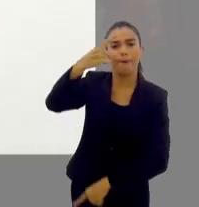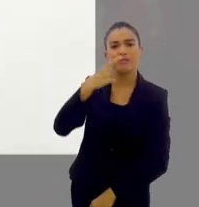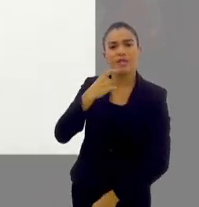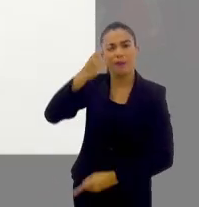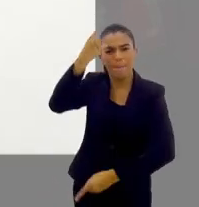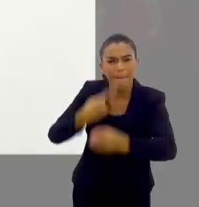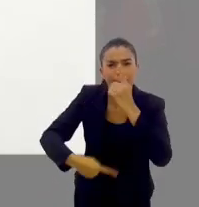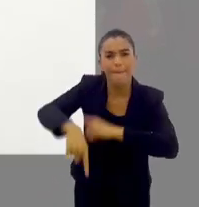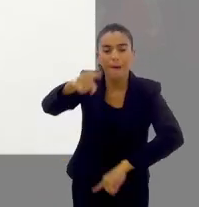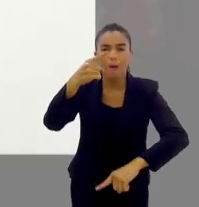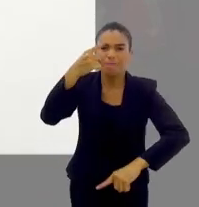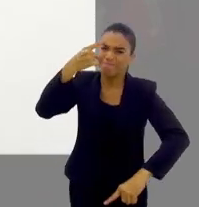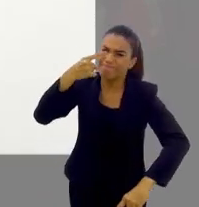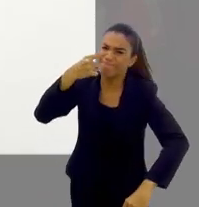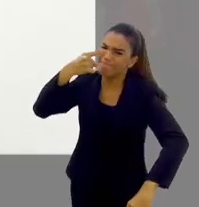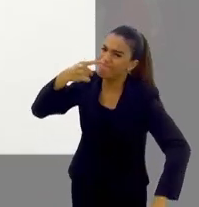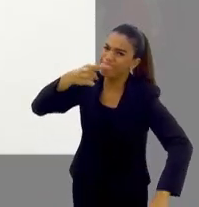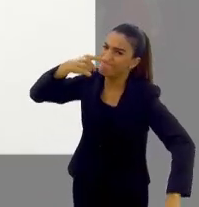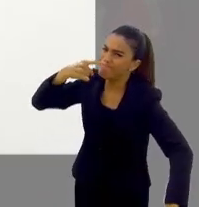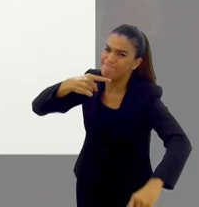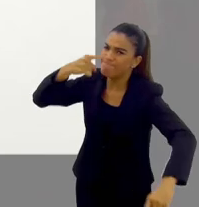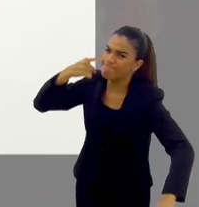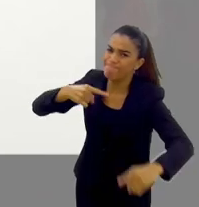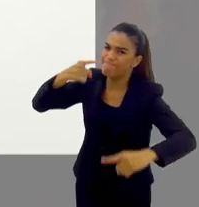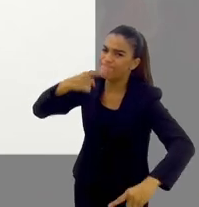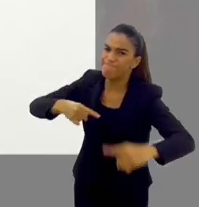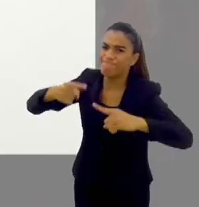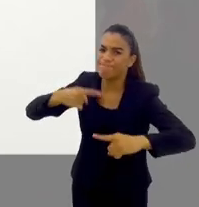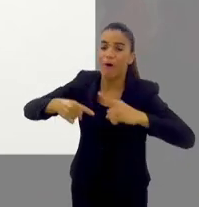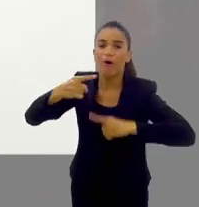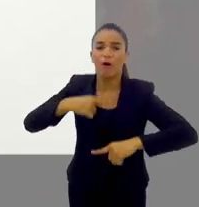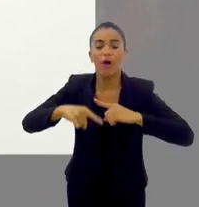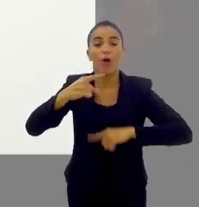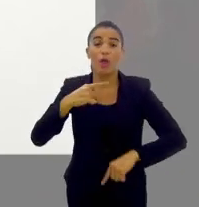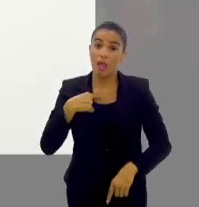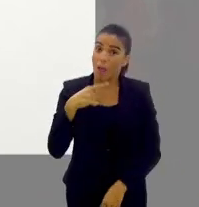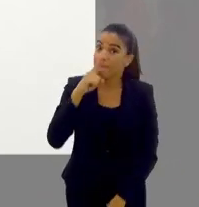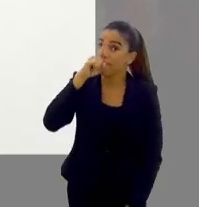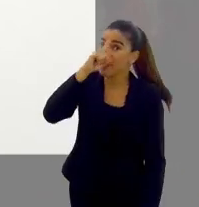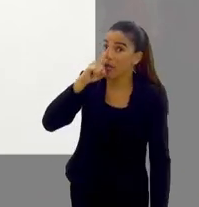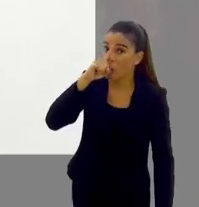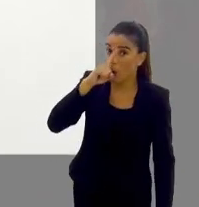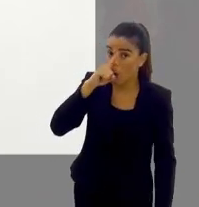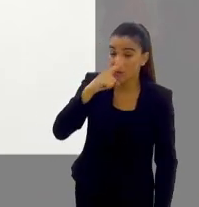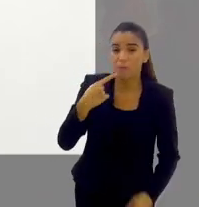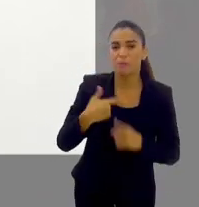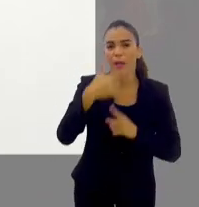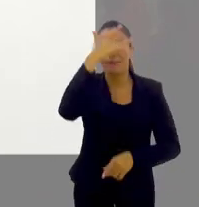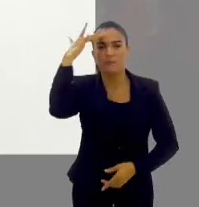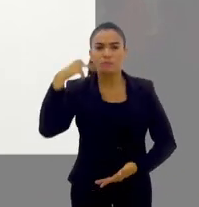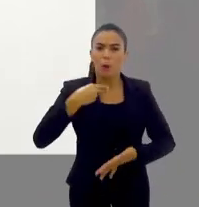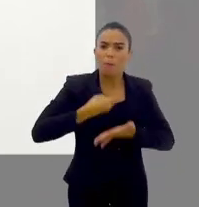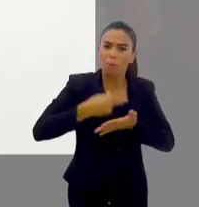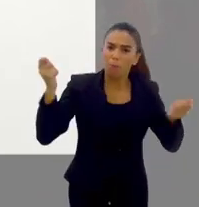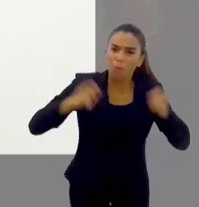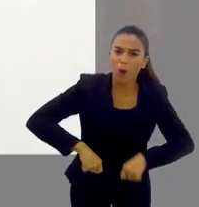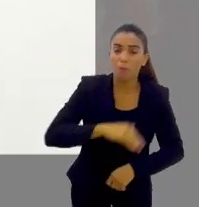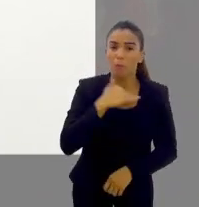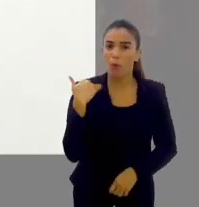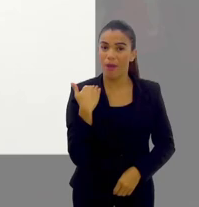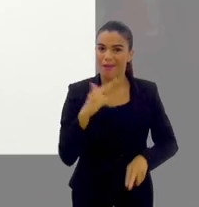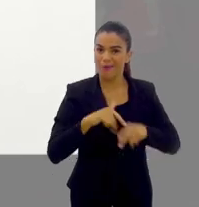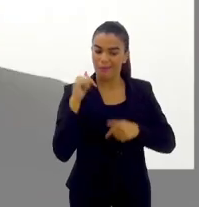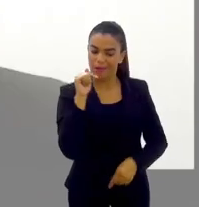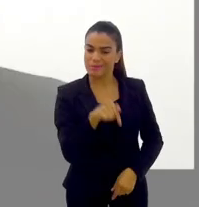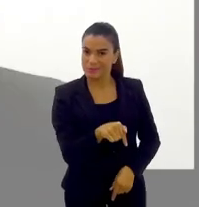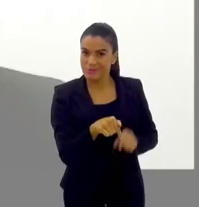levar sangue para o corpo inteiro, né? Para fazer as funções vitais das nossas células. E esse é um quadro muito perigoso, que o paciente pode morrer por